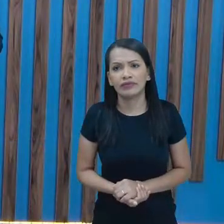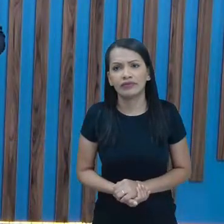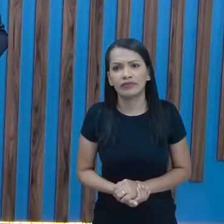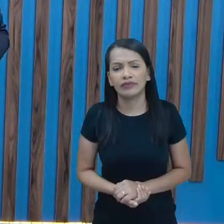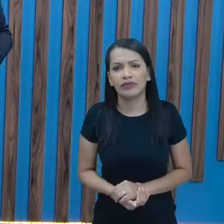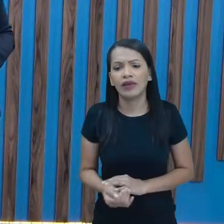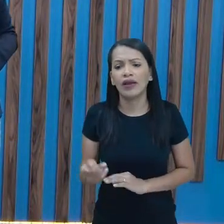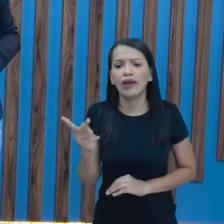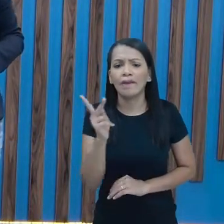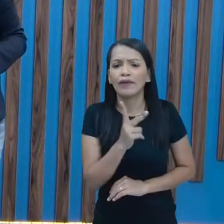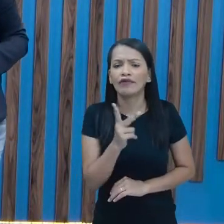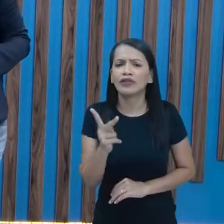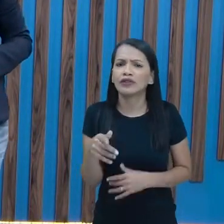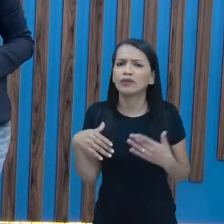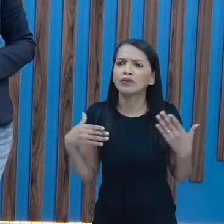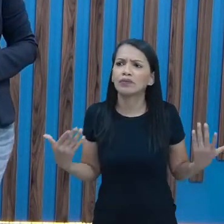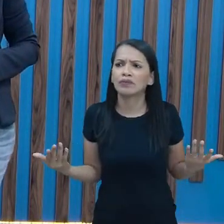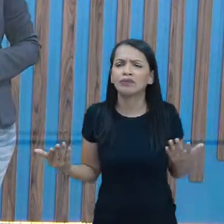E aí, professora Kátia?